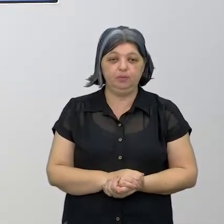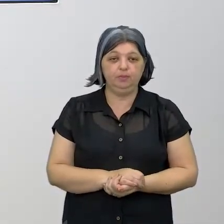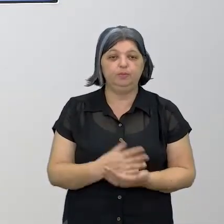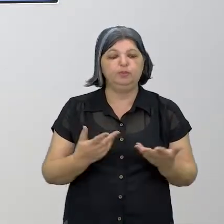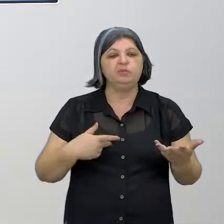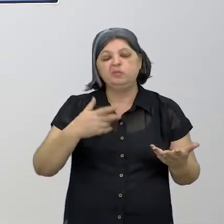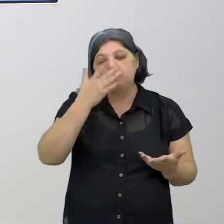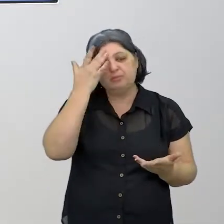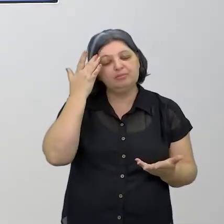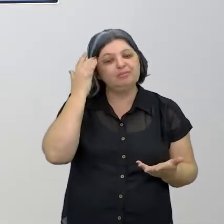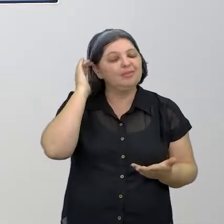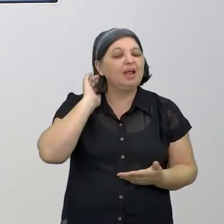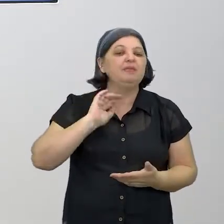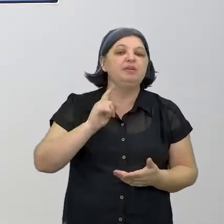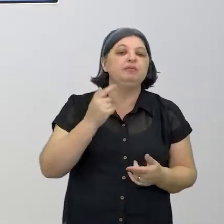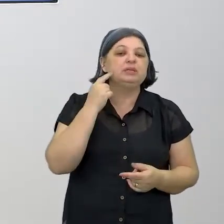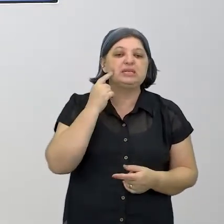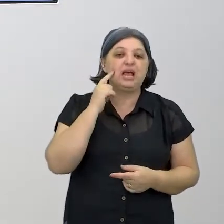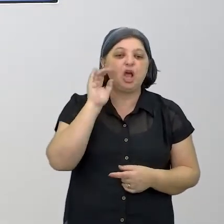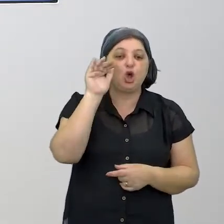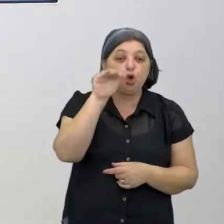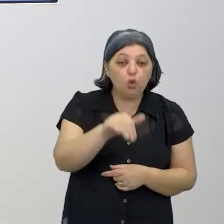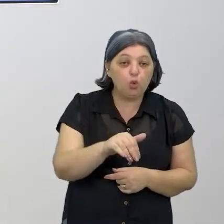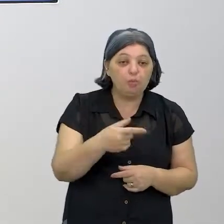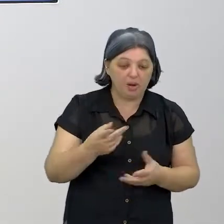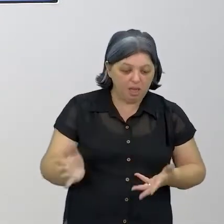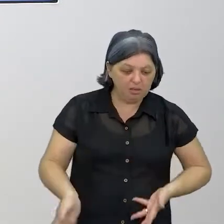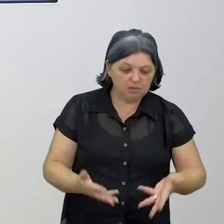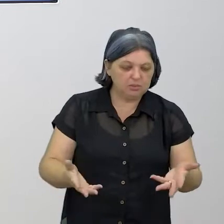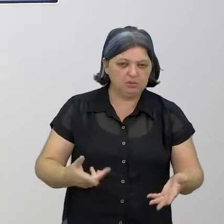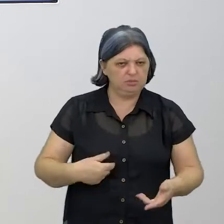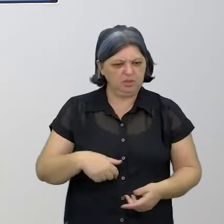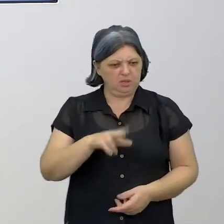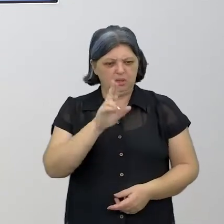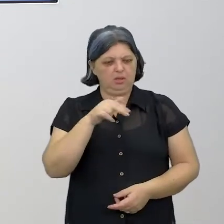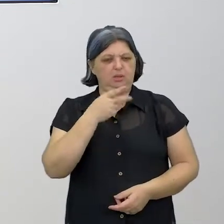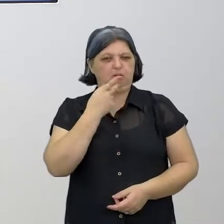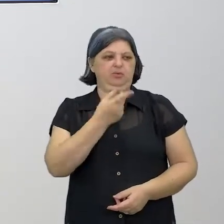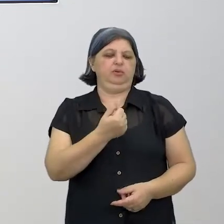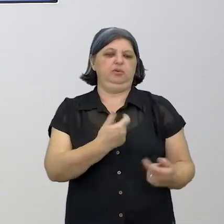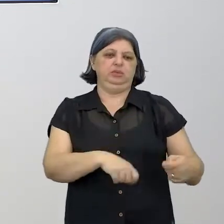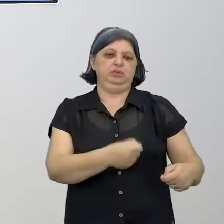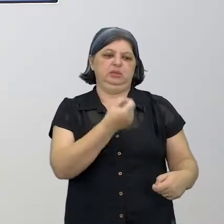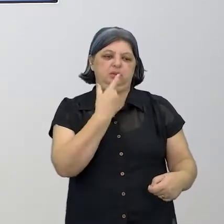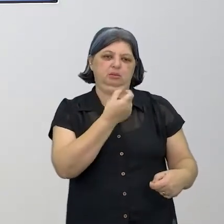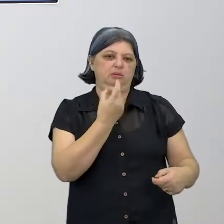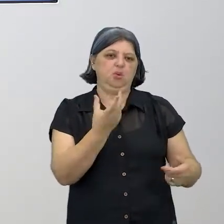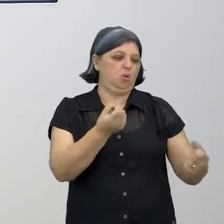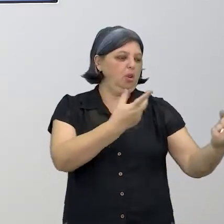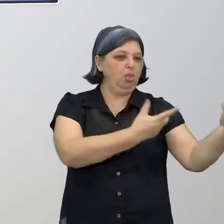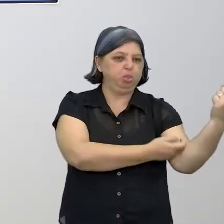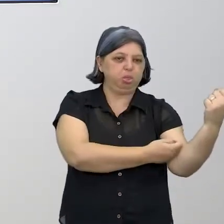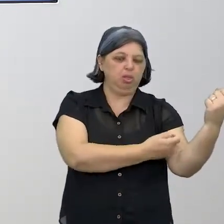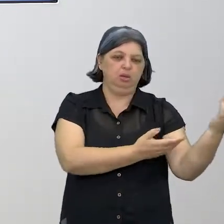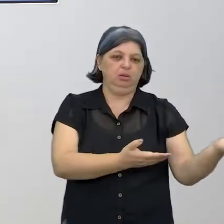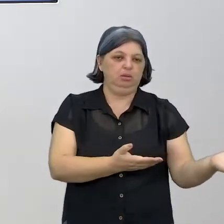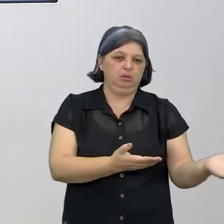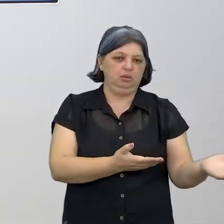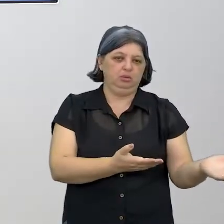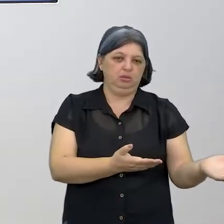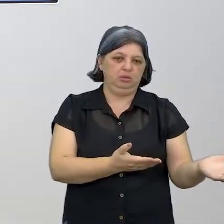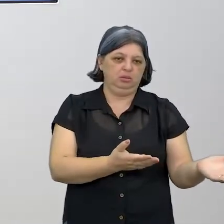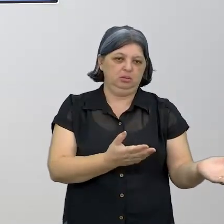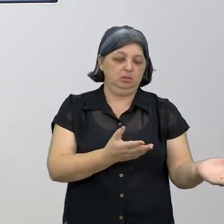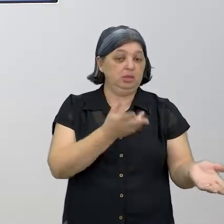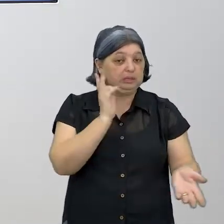de que, tipo, é sua culpa de incentivar. E ele falou, mas eu nunca disse que as pessoas deveriam tomar esses remédios por conta própria. Que as pessoas deveriam, eu sempre